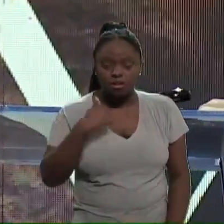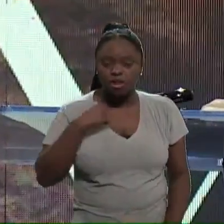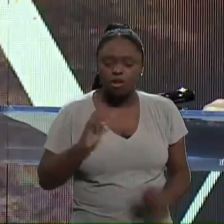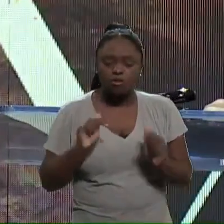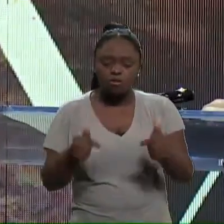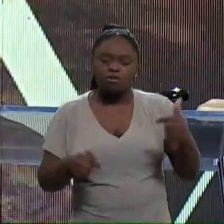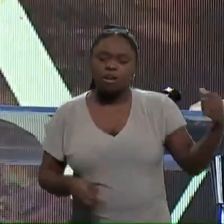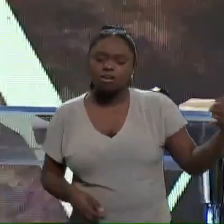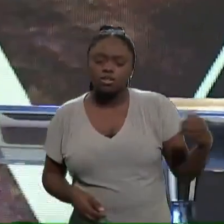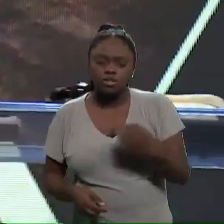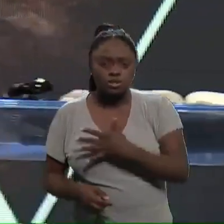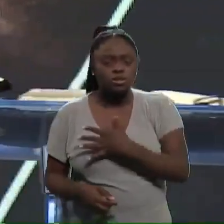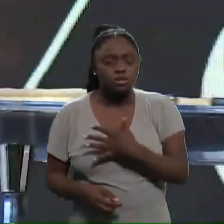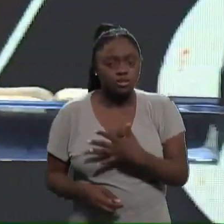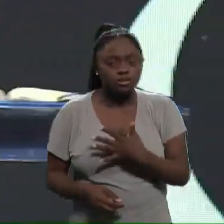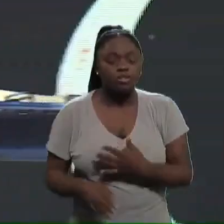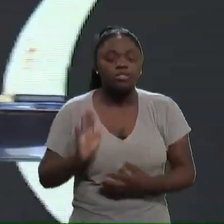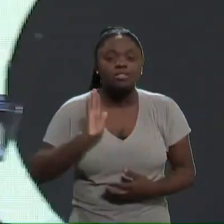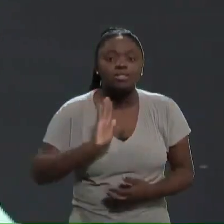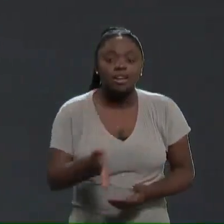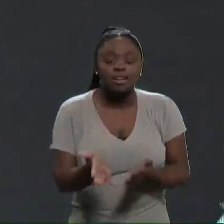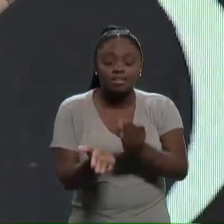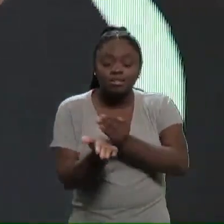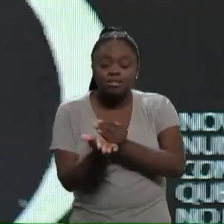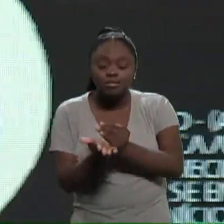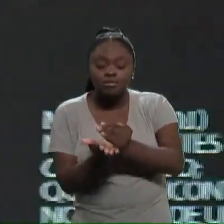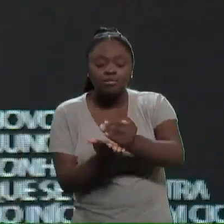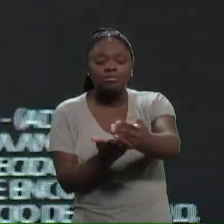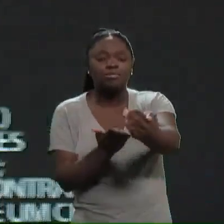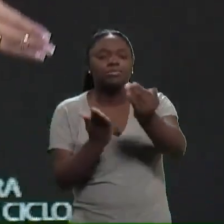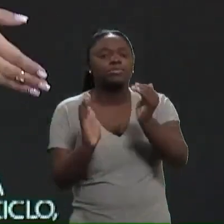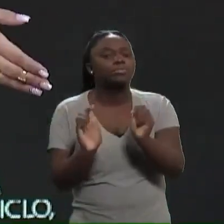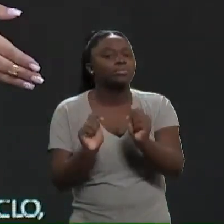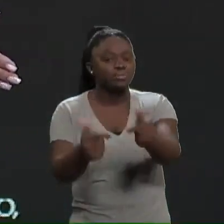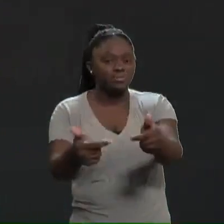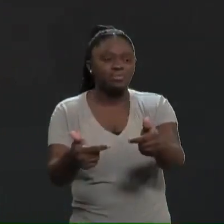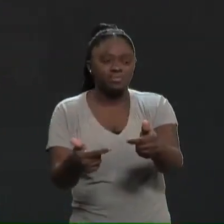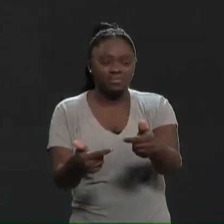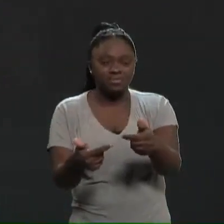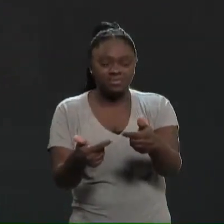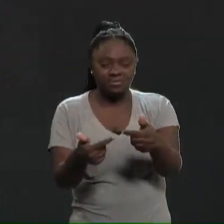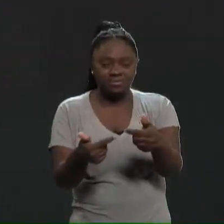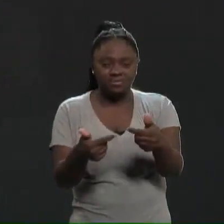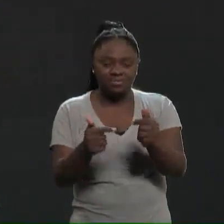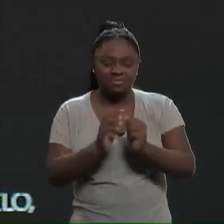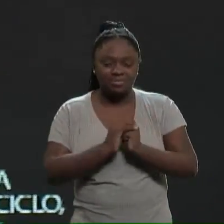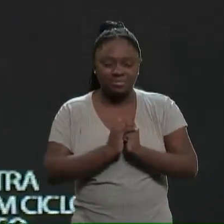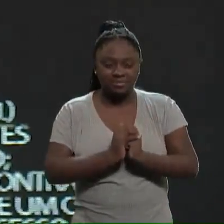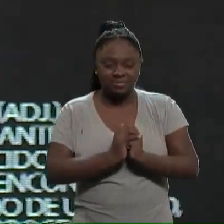faço coisa nova. Ei, já comecei a fazê-lo.